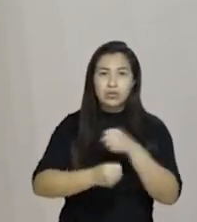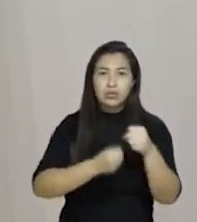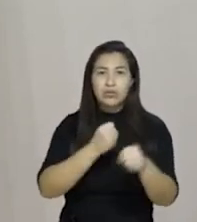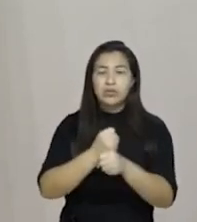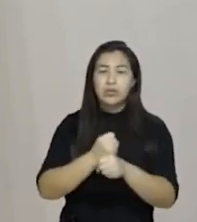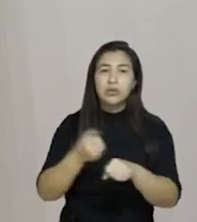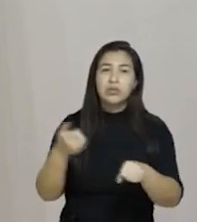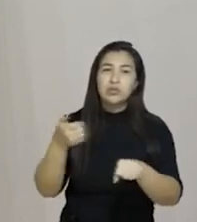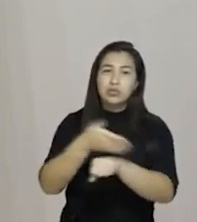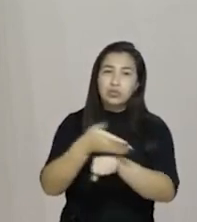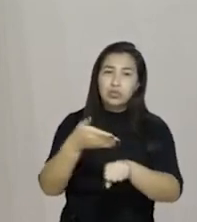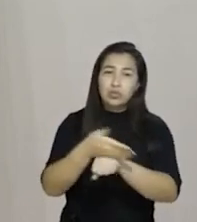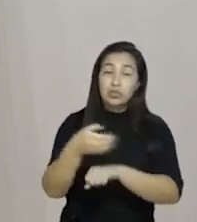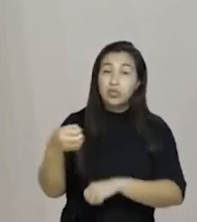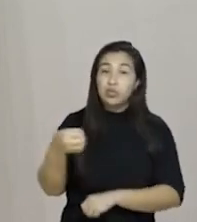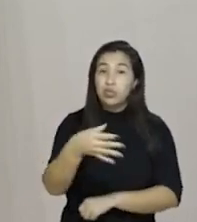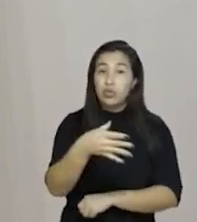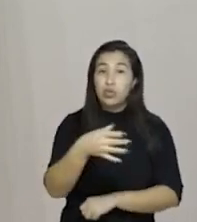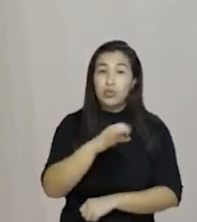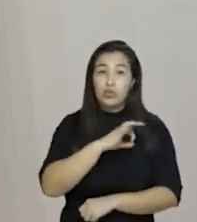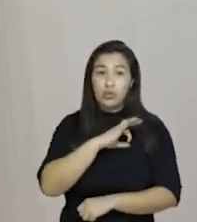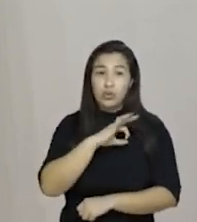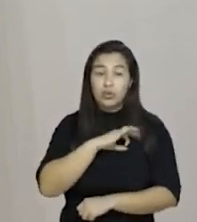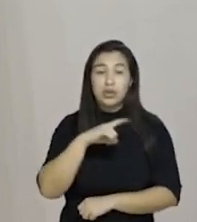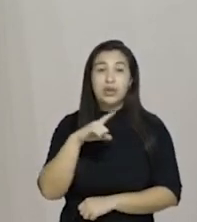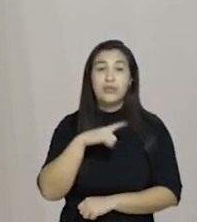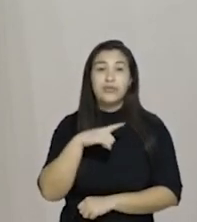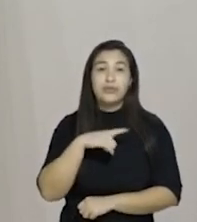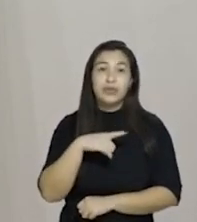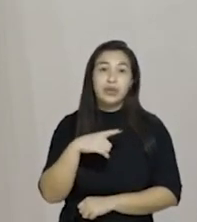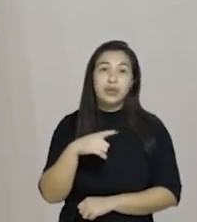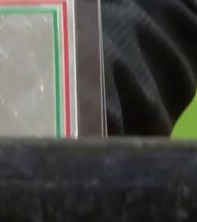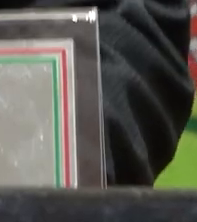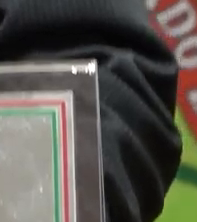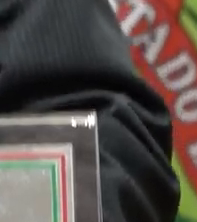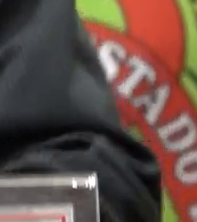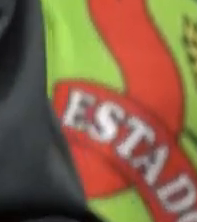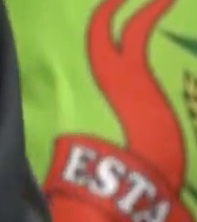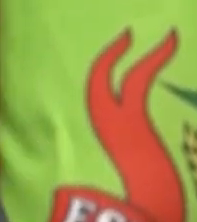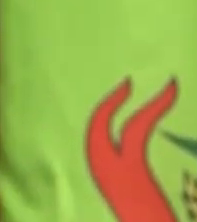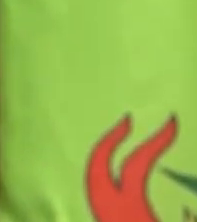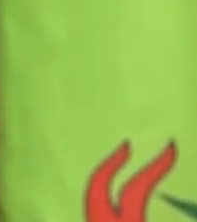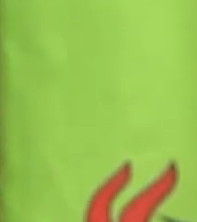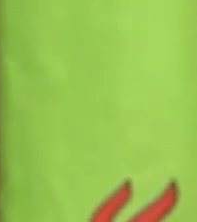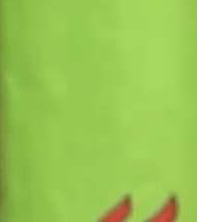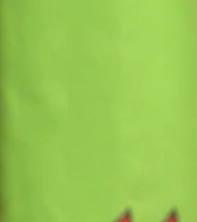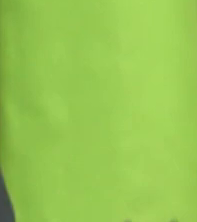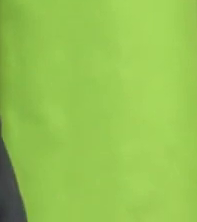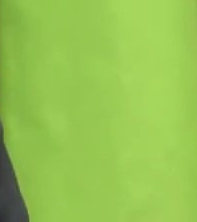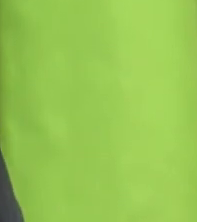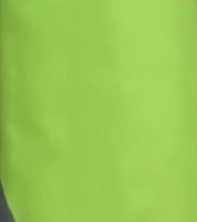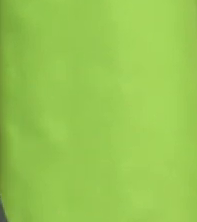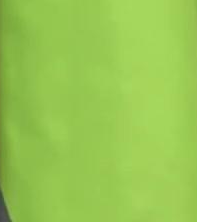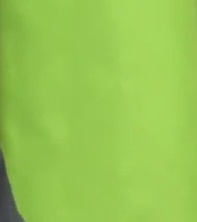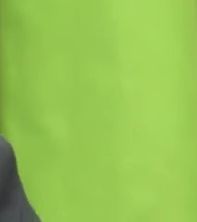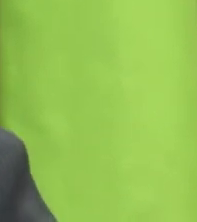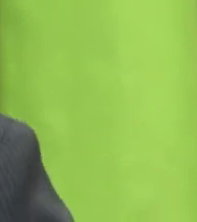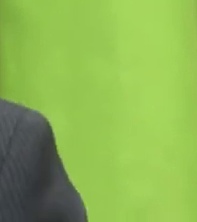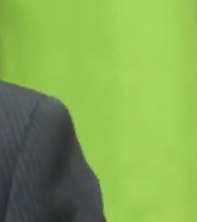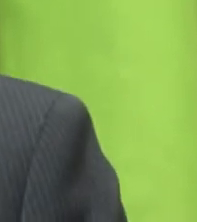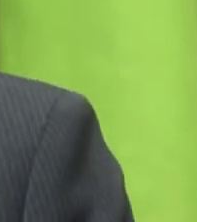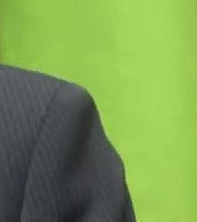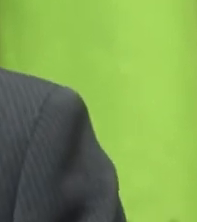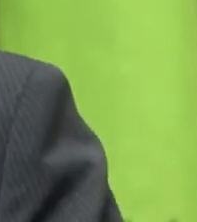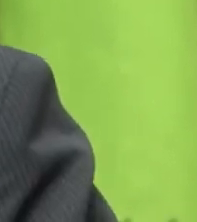ingresso de novos policiais militares nós tínhamos realmente um déficit bem menor o deputado Nilde Sarita presidente da Comissão